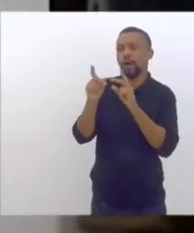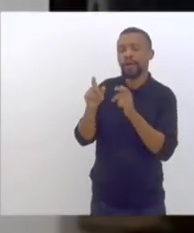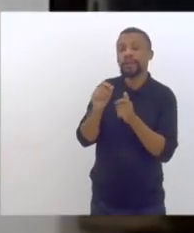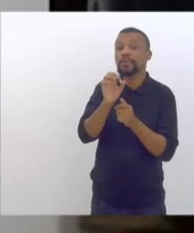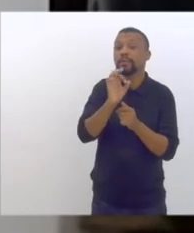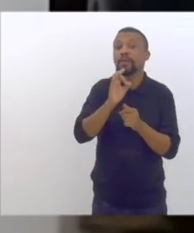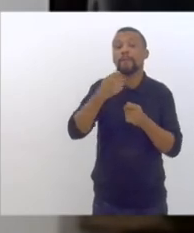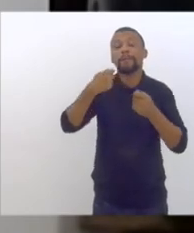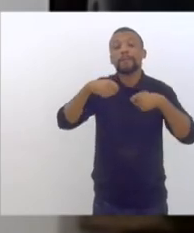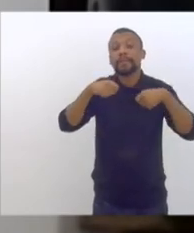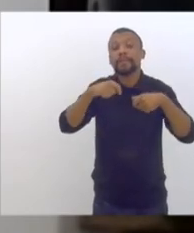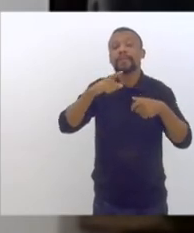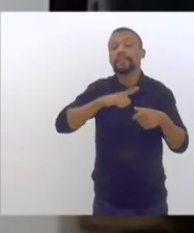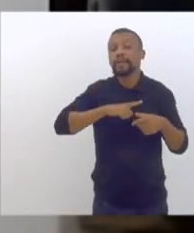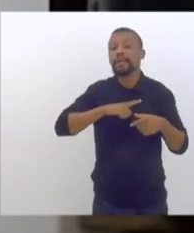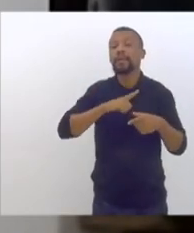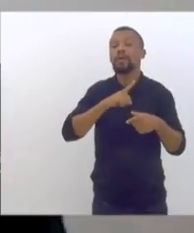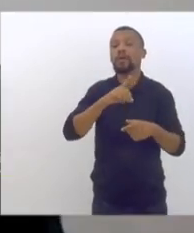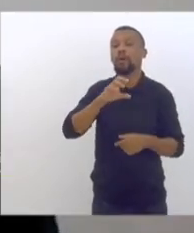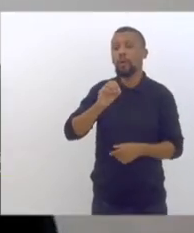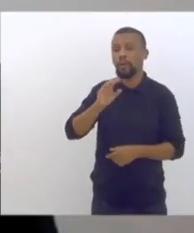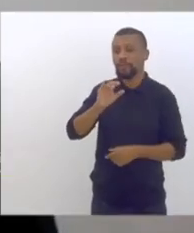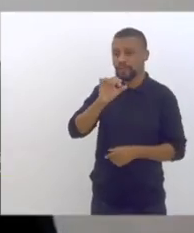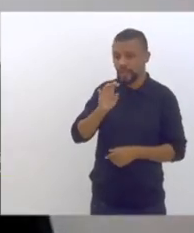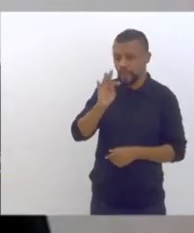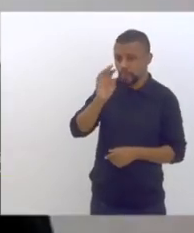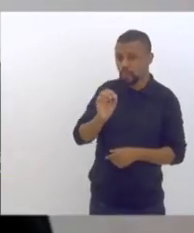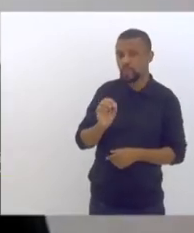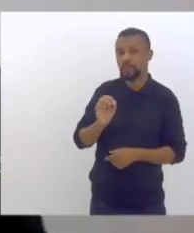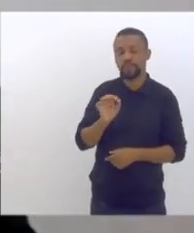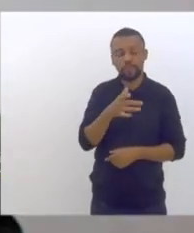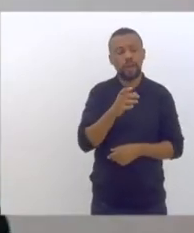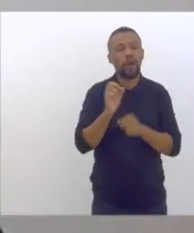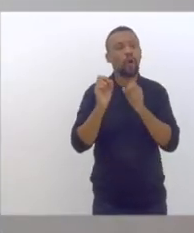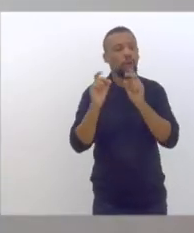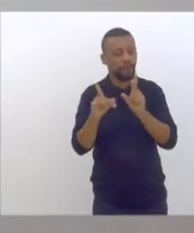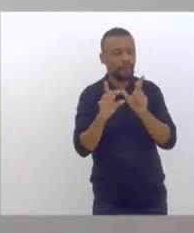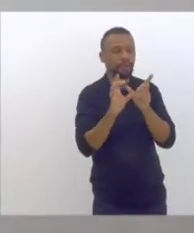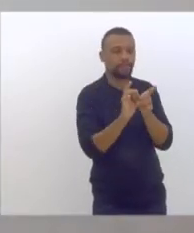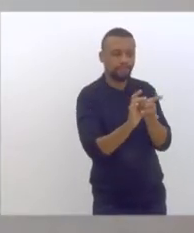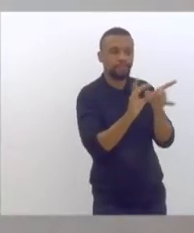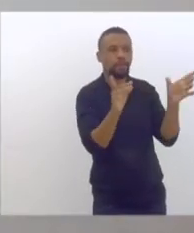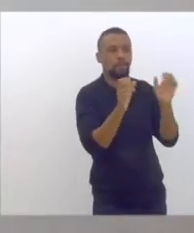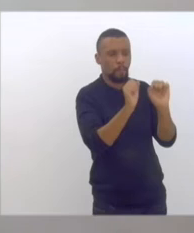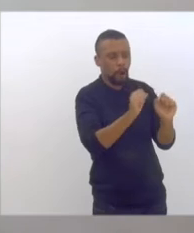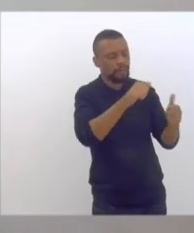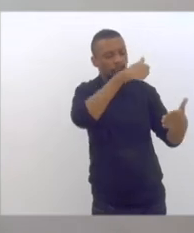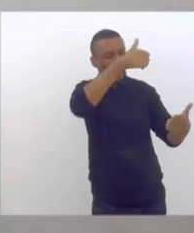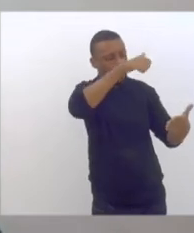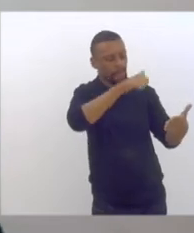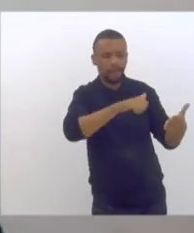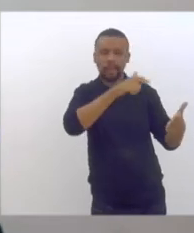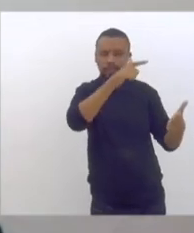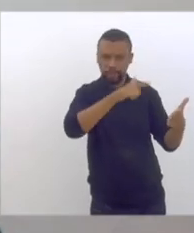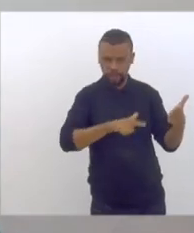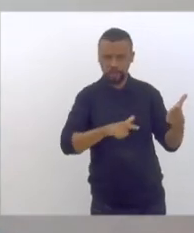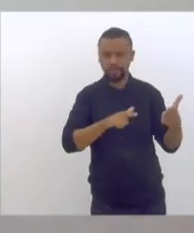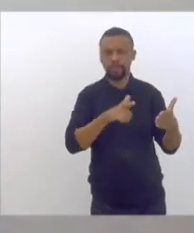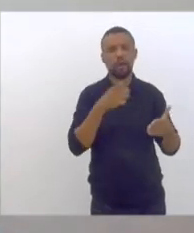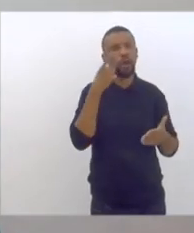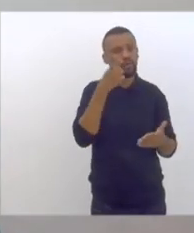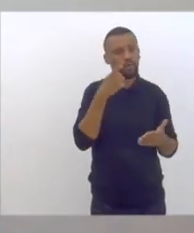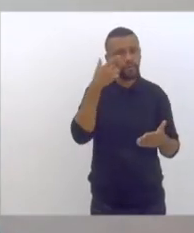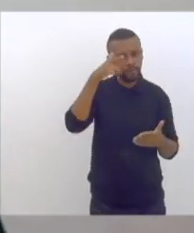direto na perna objeto Mas vou ver a proposta avista Deputado Luiz Paulo